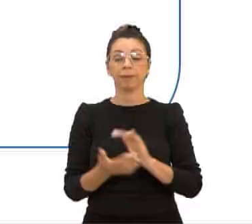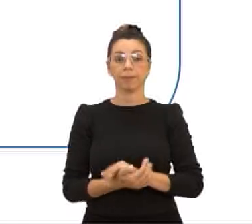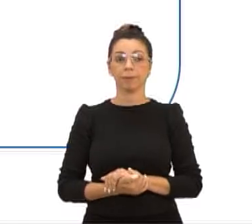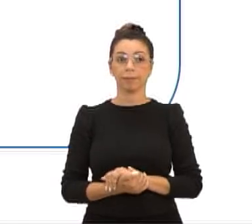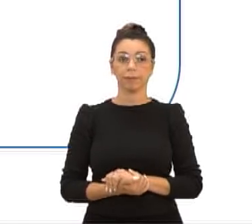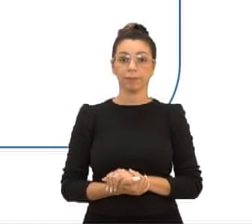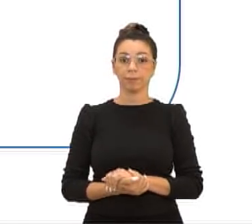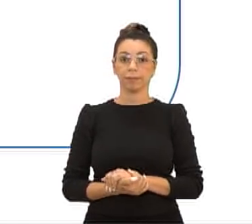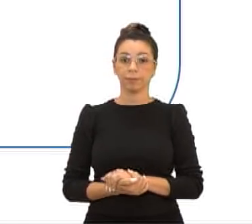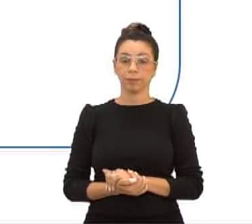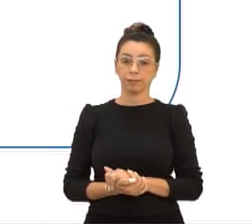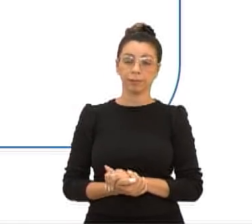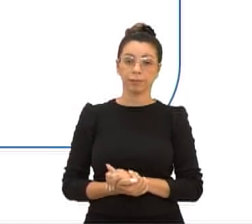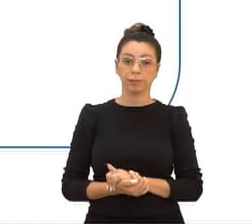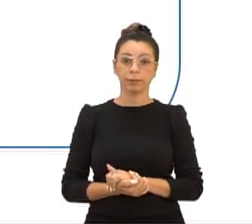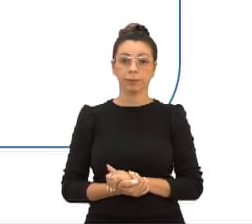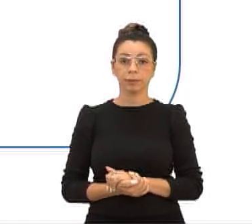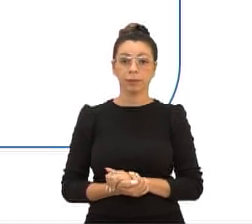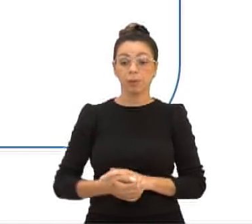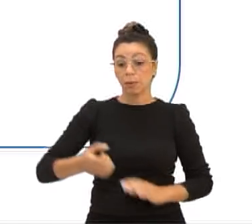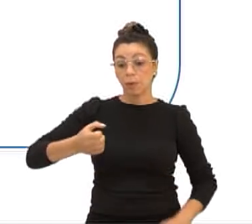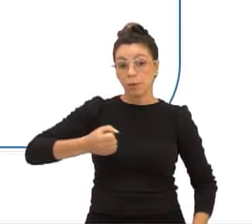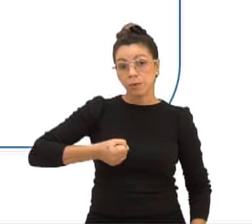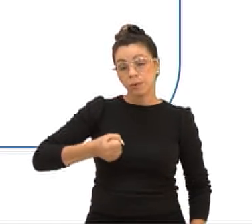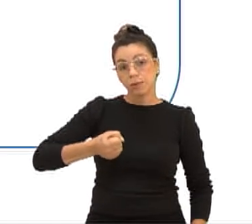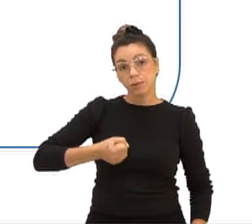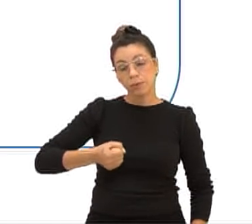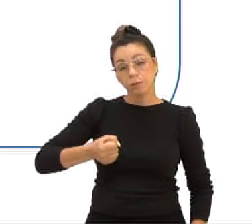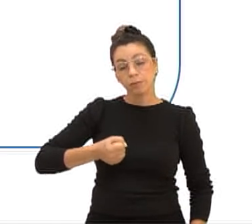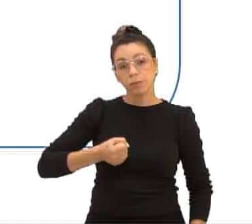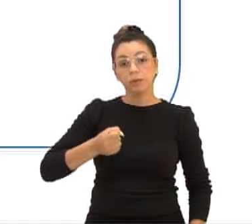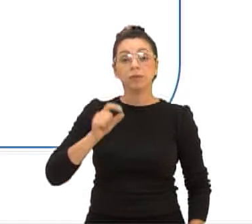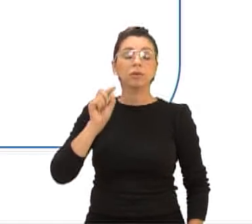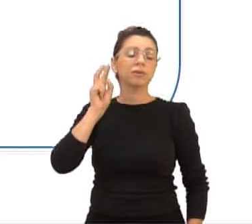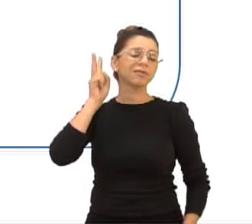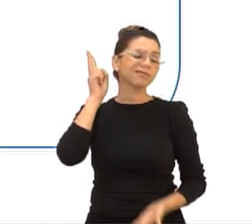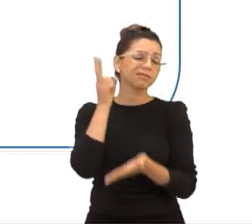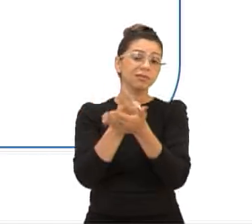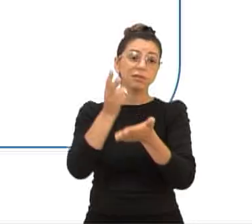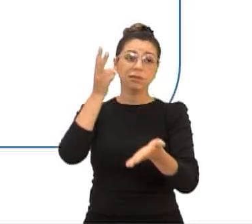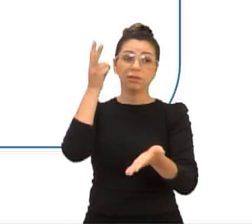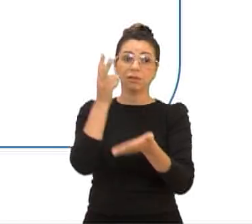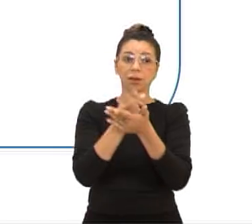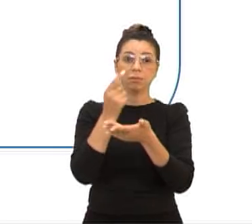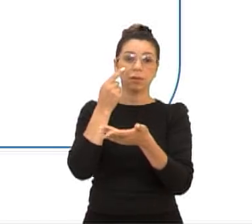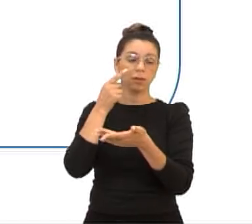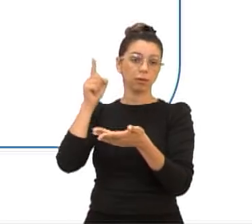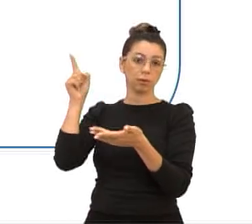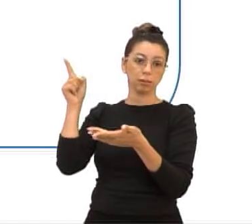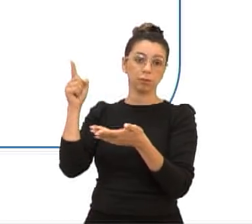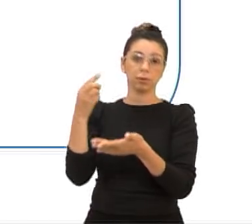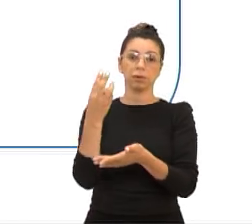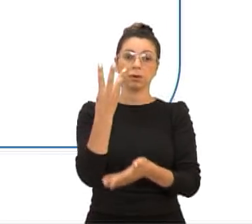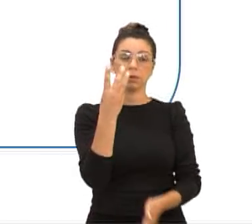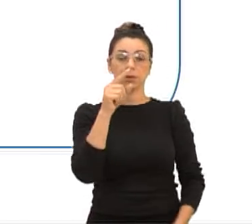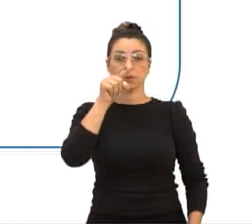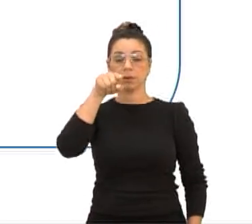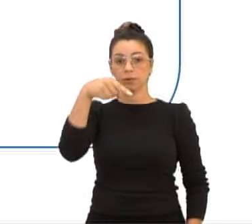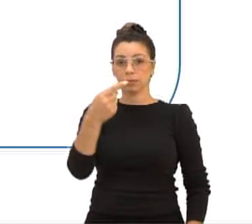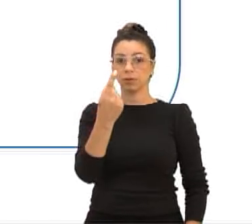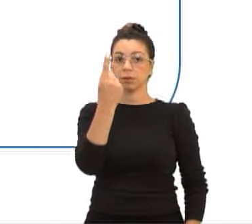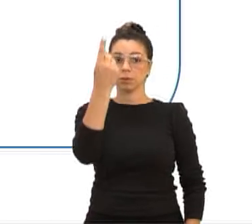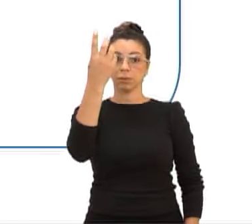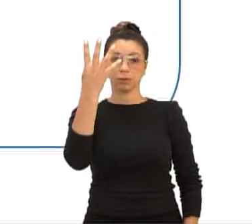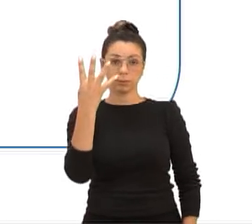esses valores, eles sempre se aproximam de um único valor, que é esse valorzinho aqui, ó,